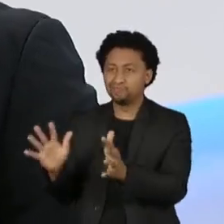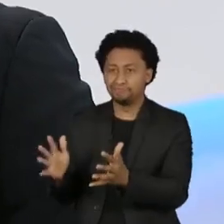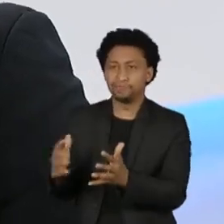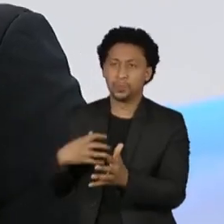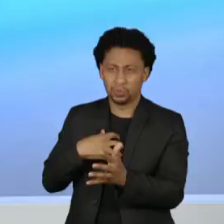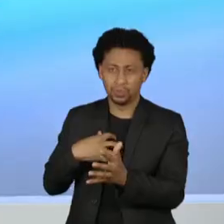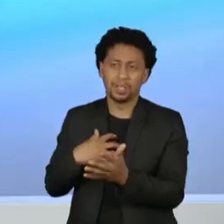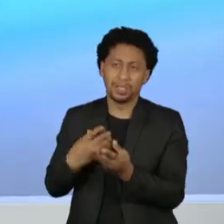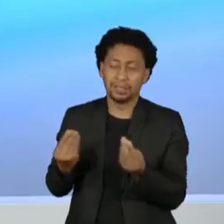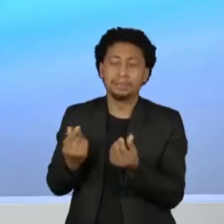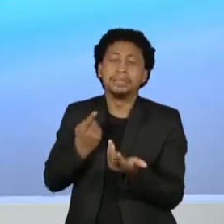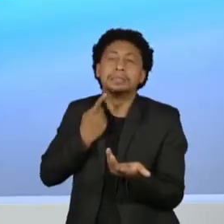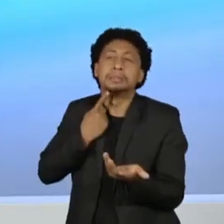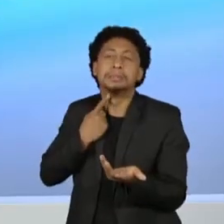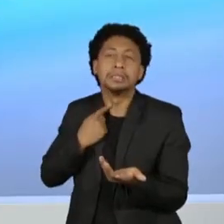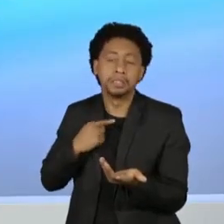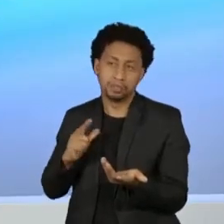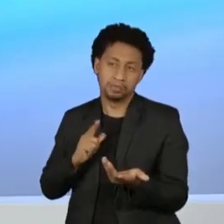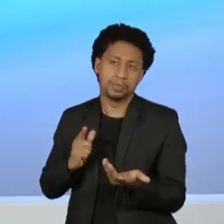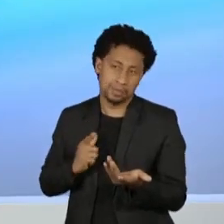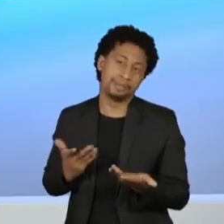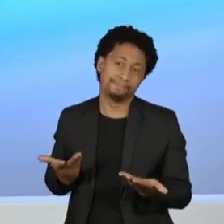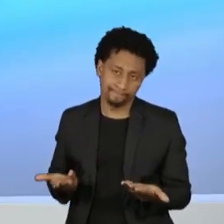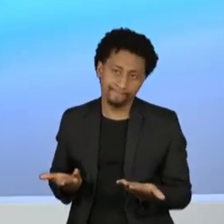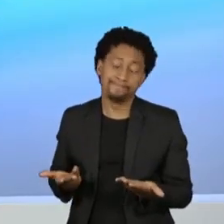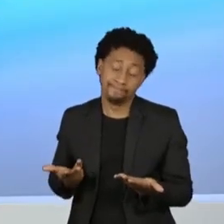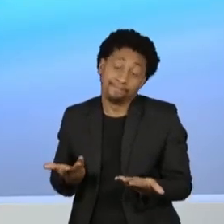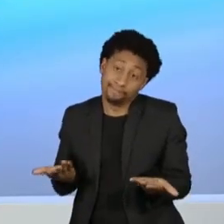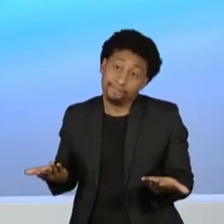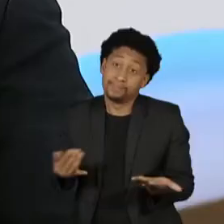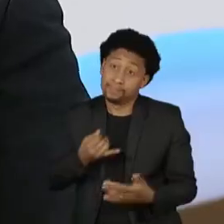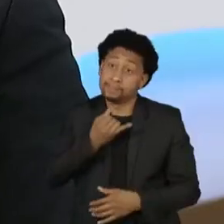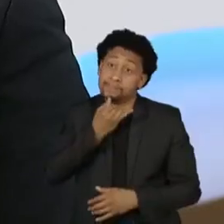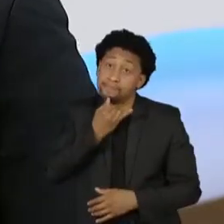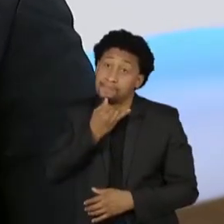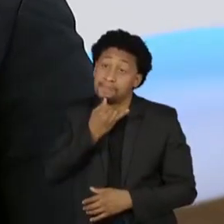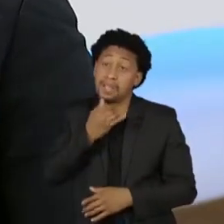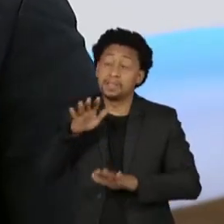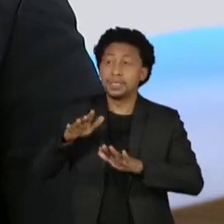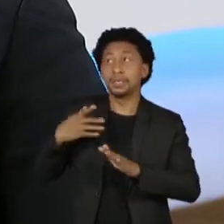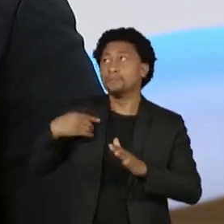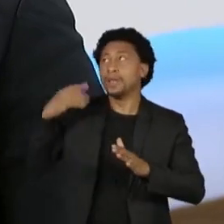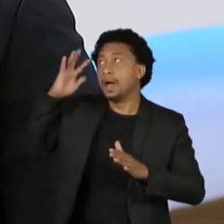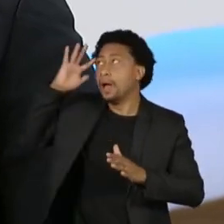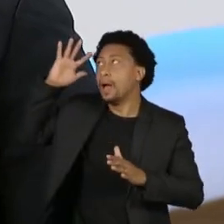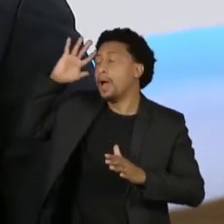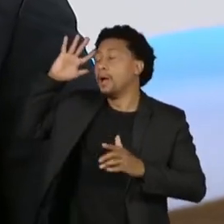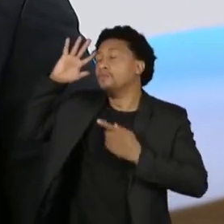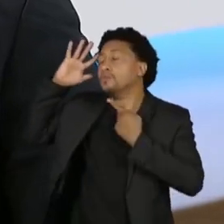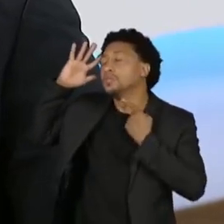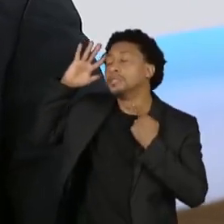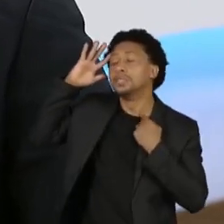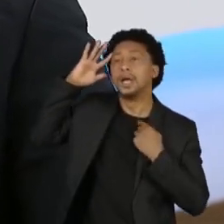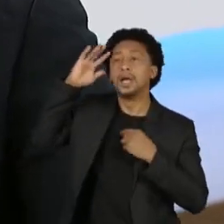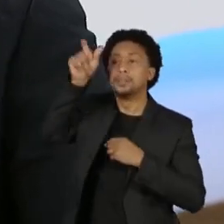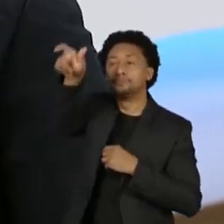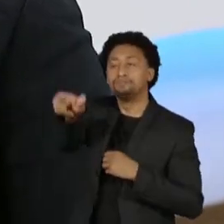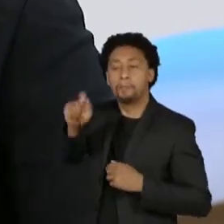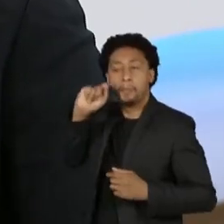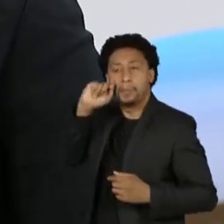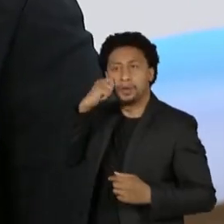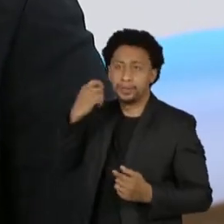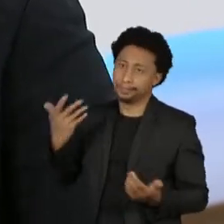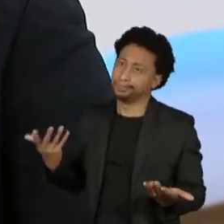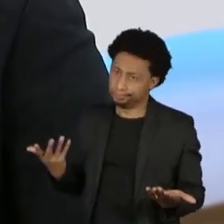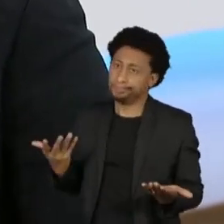do instrumento de desejo né a sua vida de repente uma ideia eu vou ser bem claro que você bem claro que